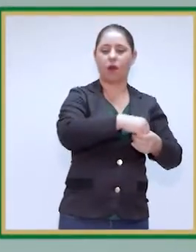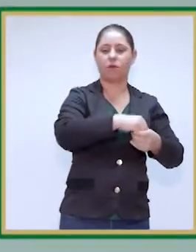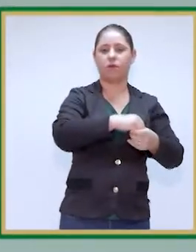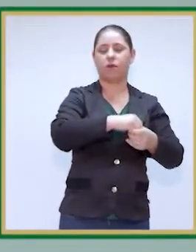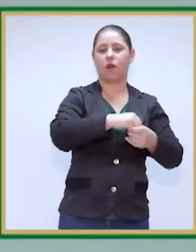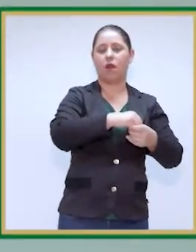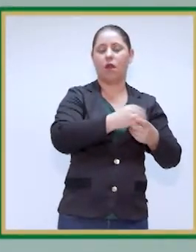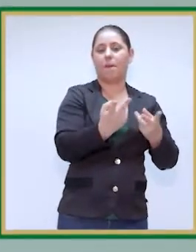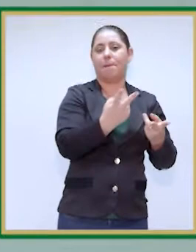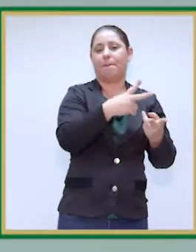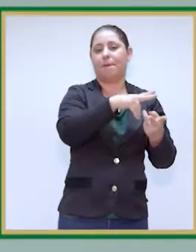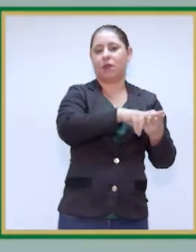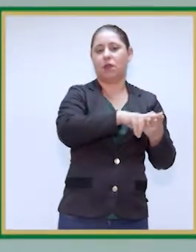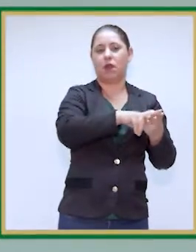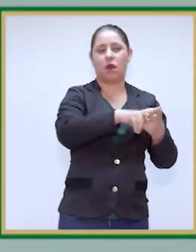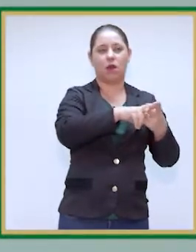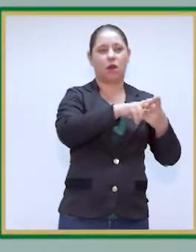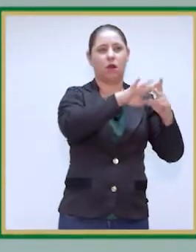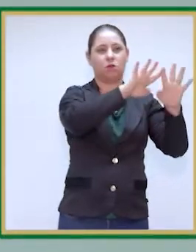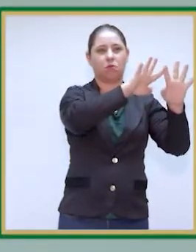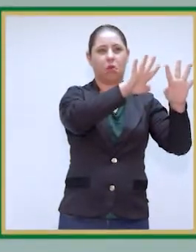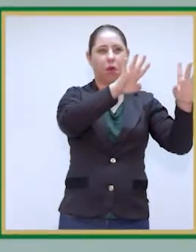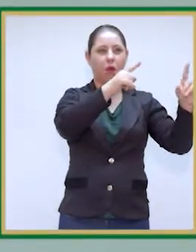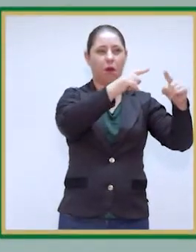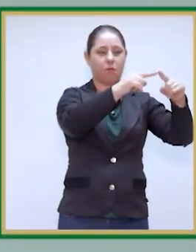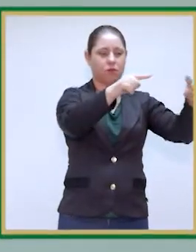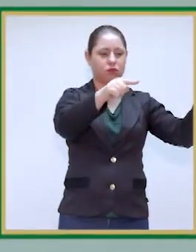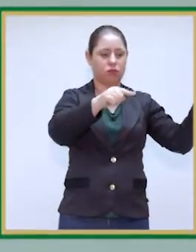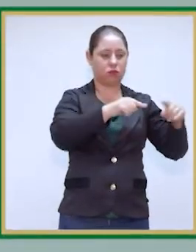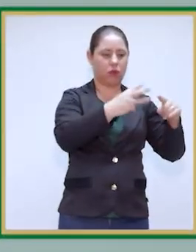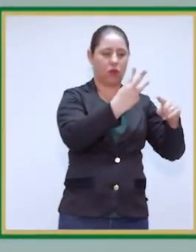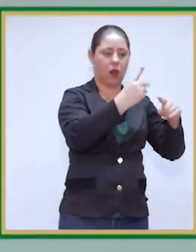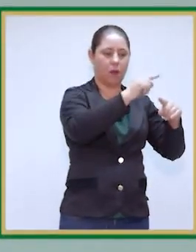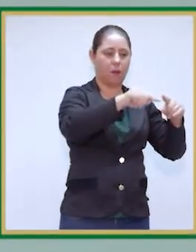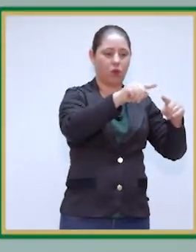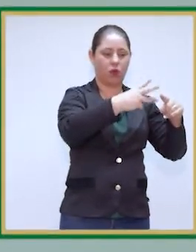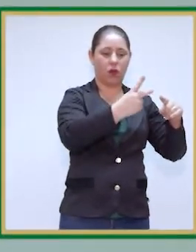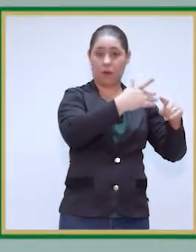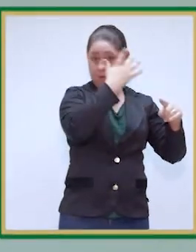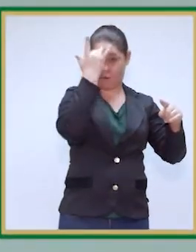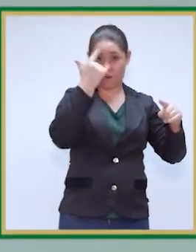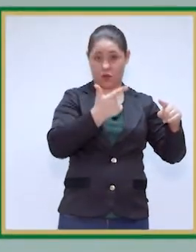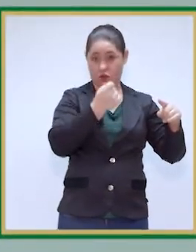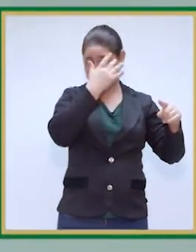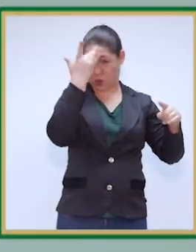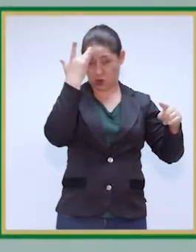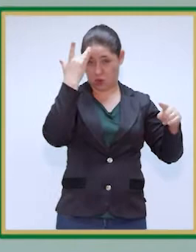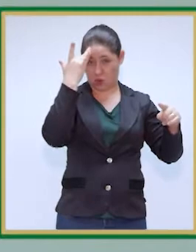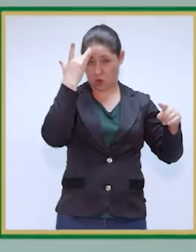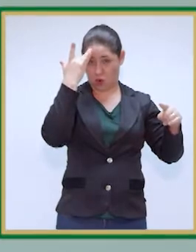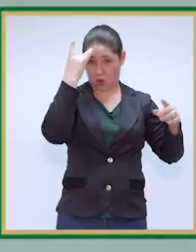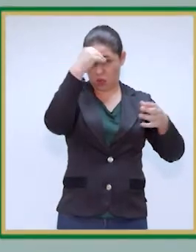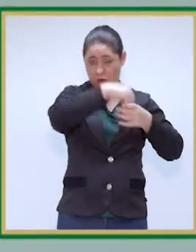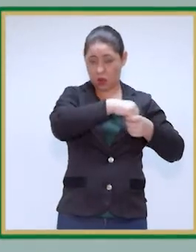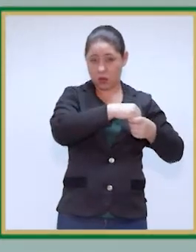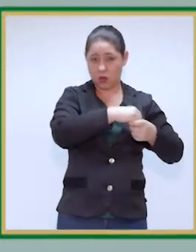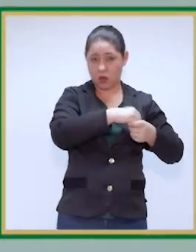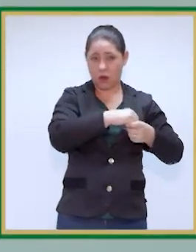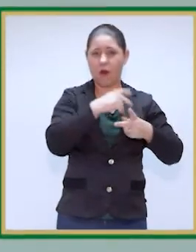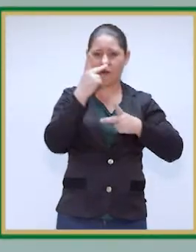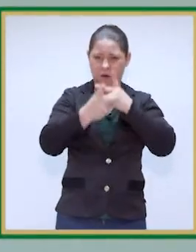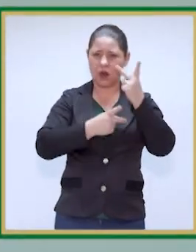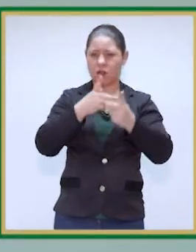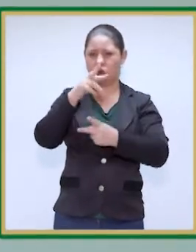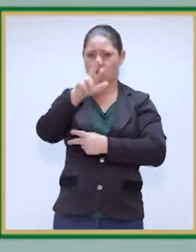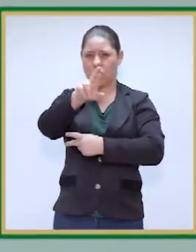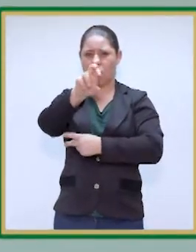social e trancafiar ele numa cela 3x3 com 20 pessoas dentro. Será que a gente está falando mesmo de ressocialização